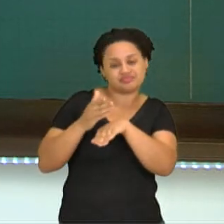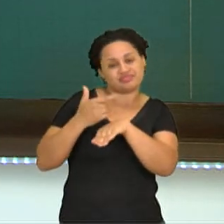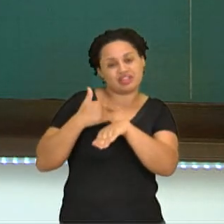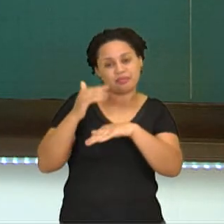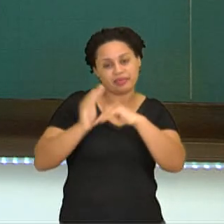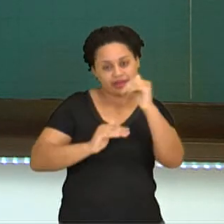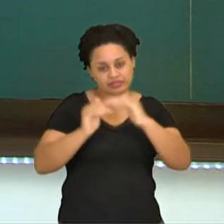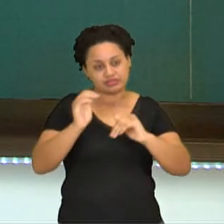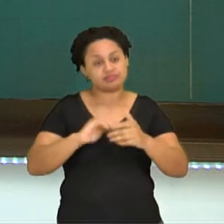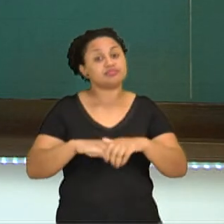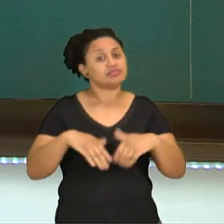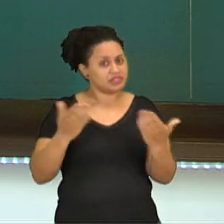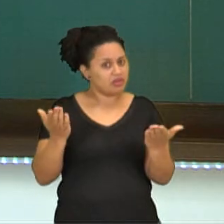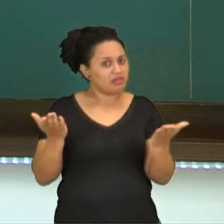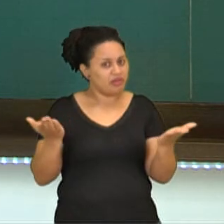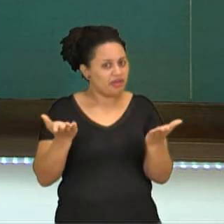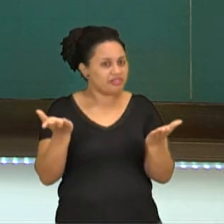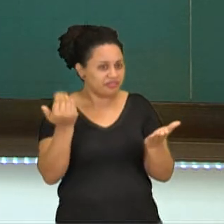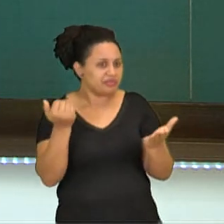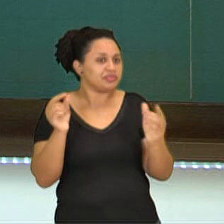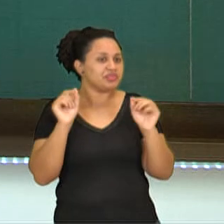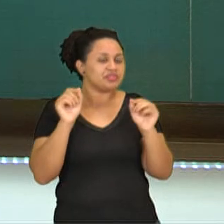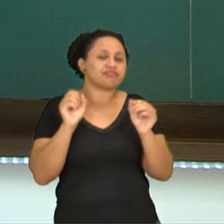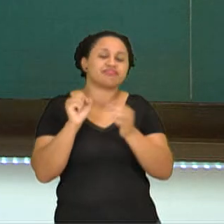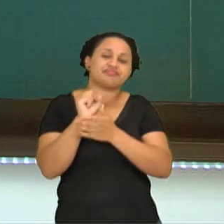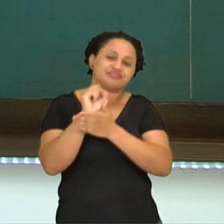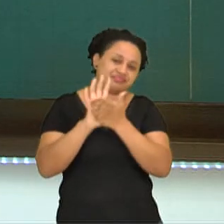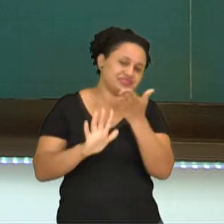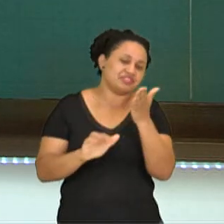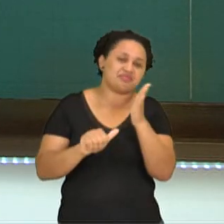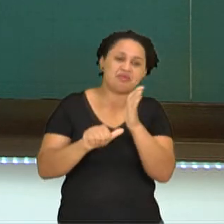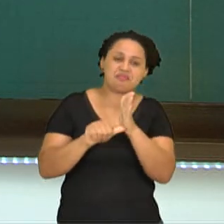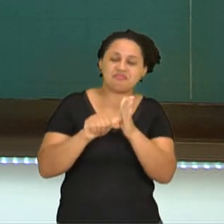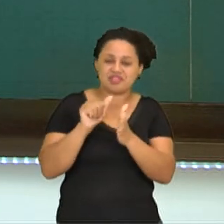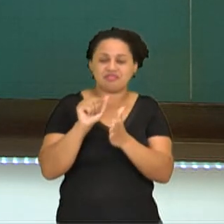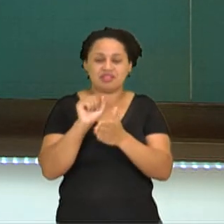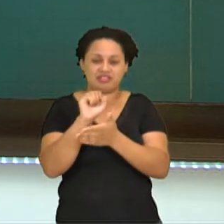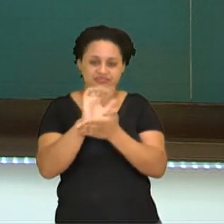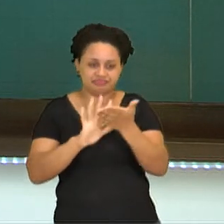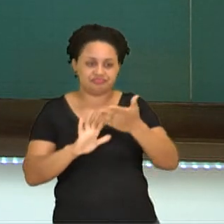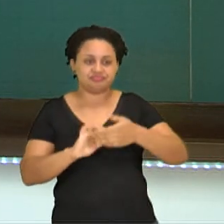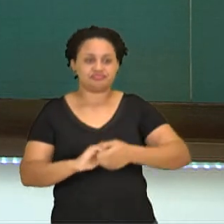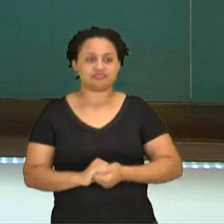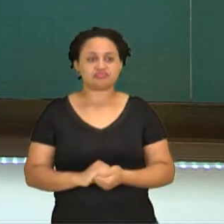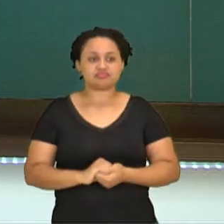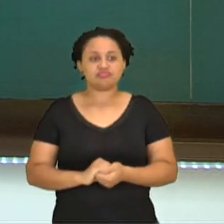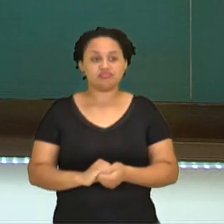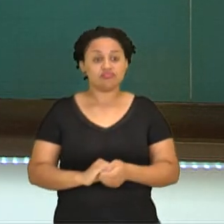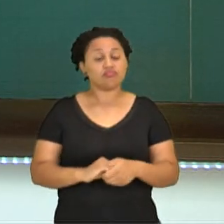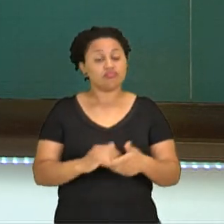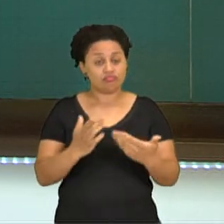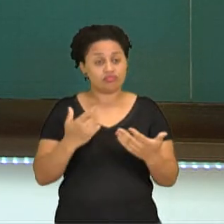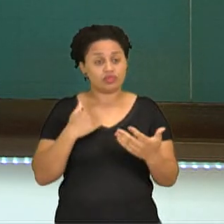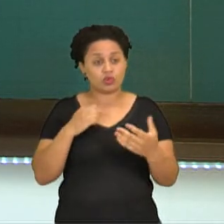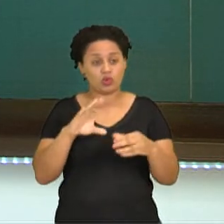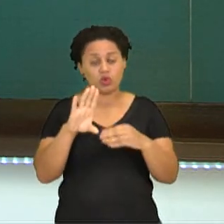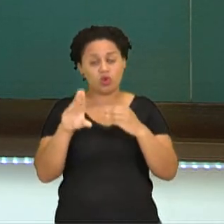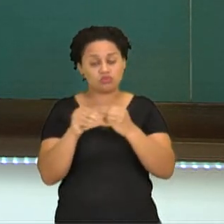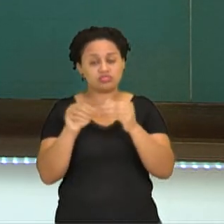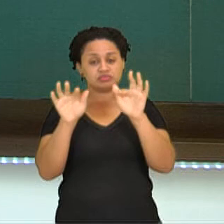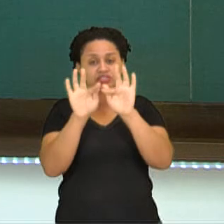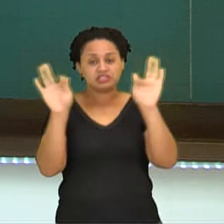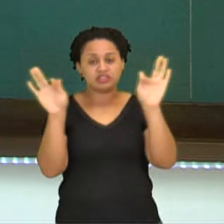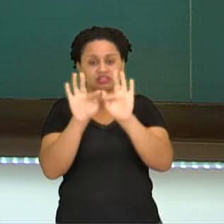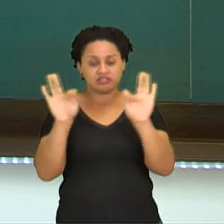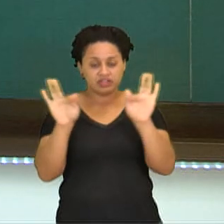em treino, vamos lá com a teacher? Vamos ao nosso primeiro exercício. Complete the sentences with